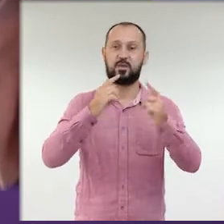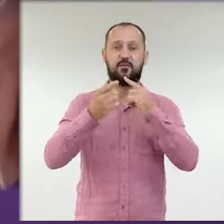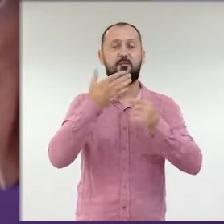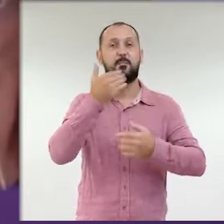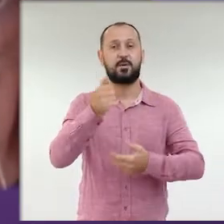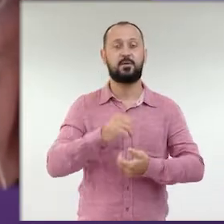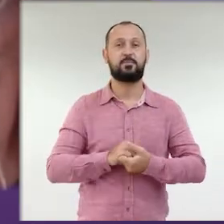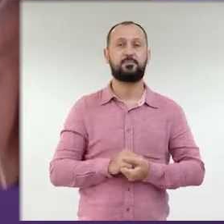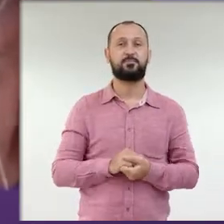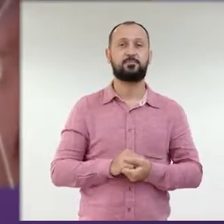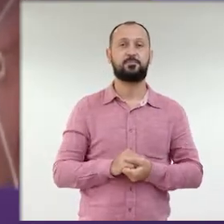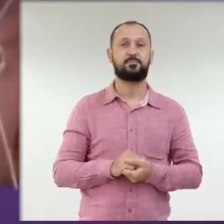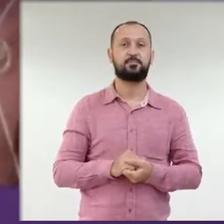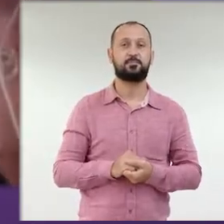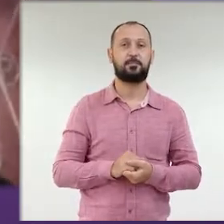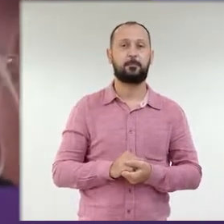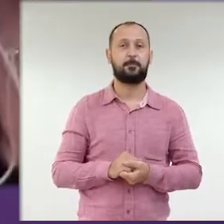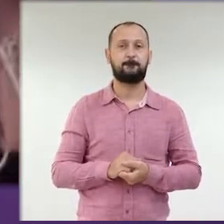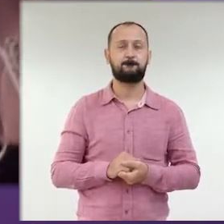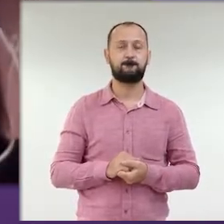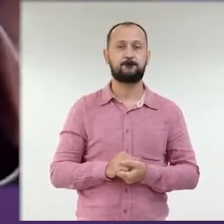cada vez melhor.